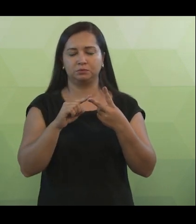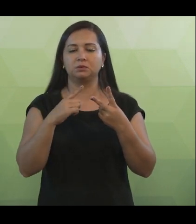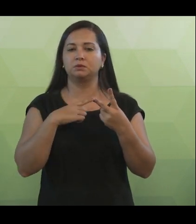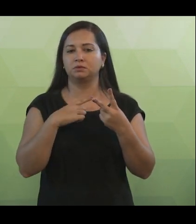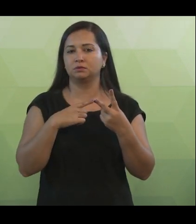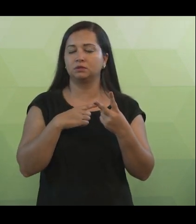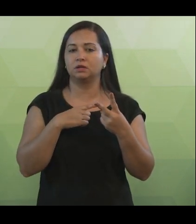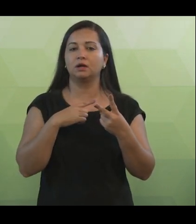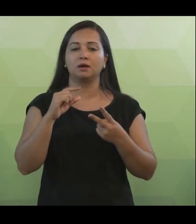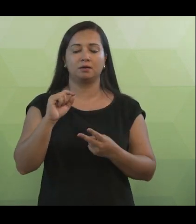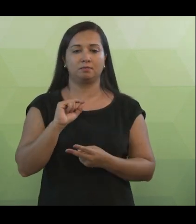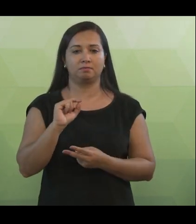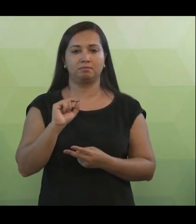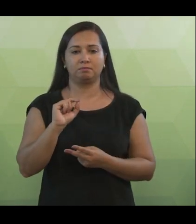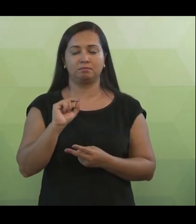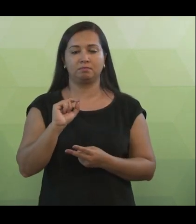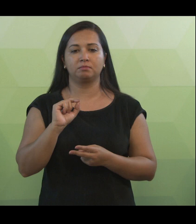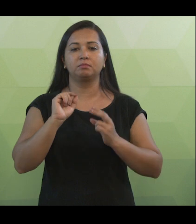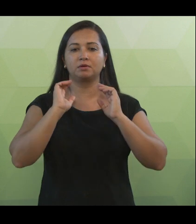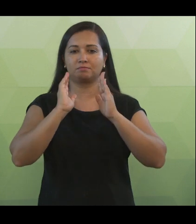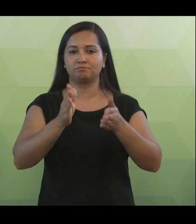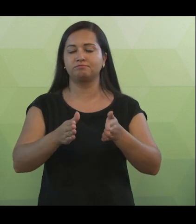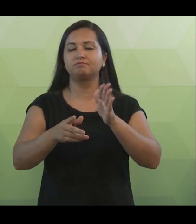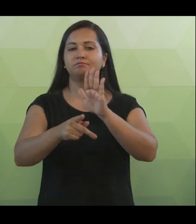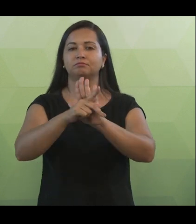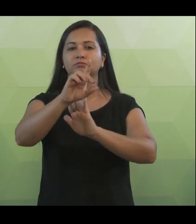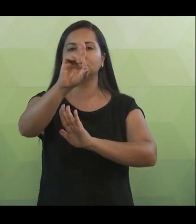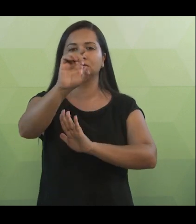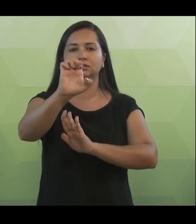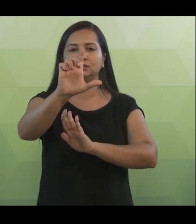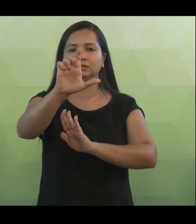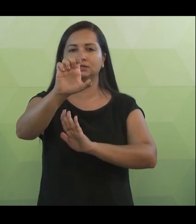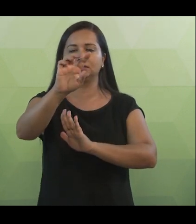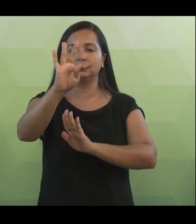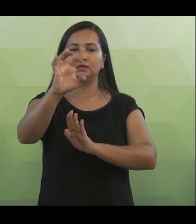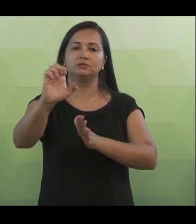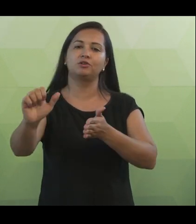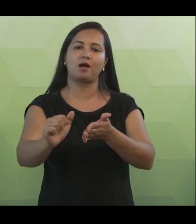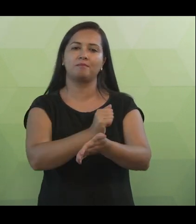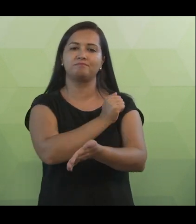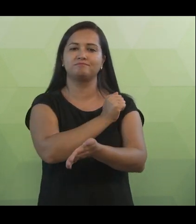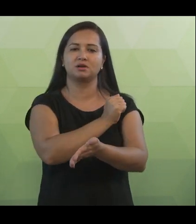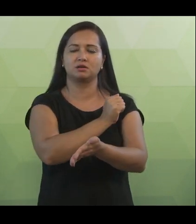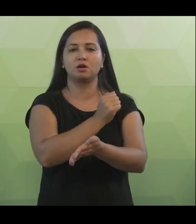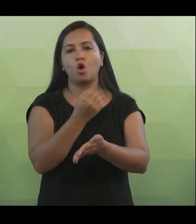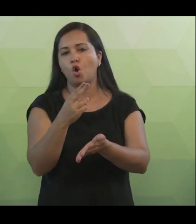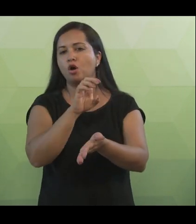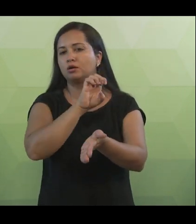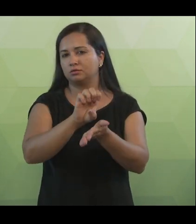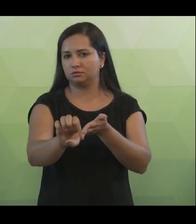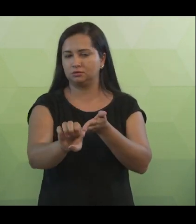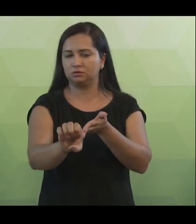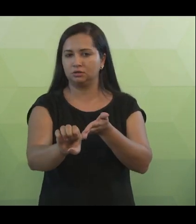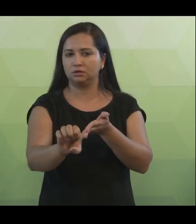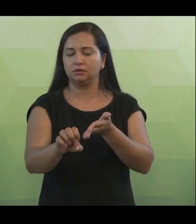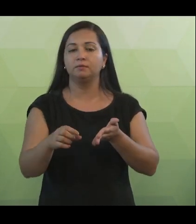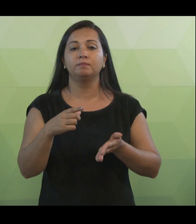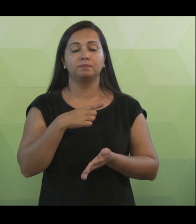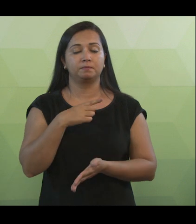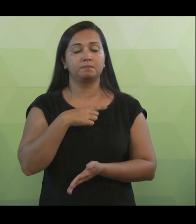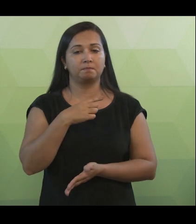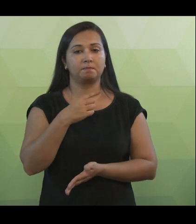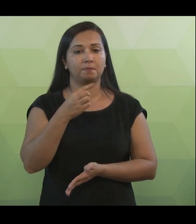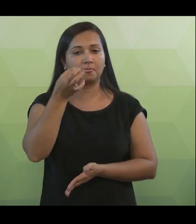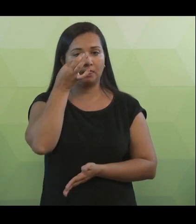Essa instrução é usada para excluir registros em uma tabela. Nessa instrução, vale criar uma